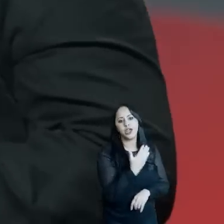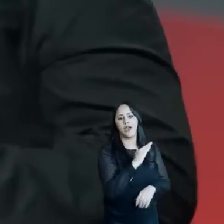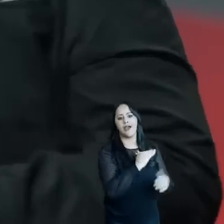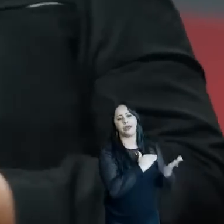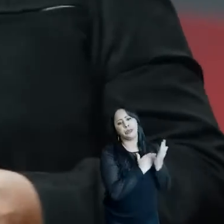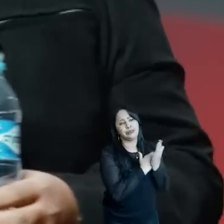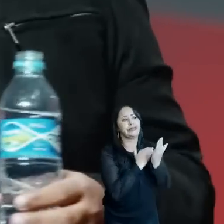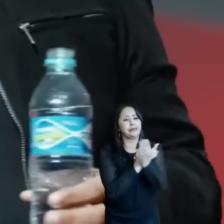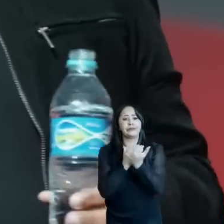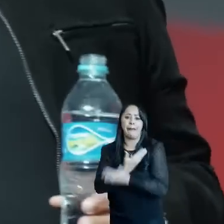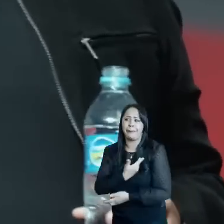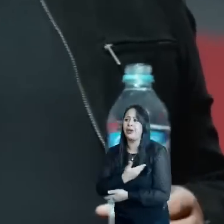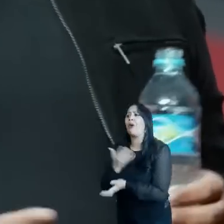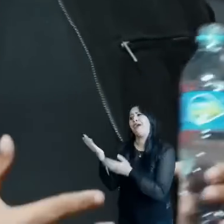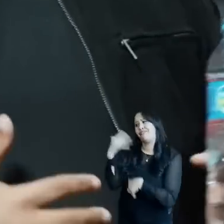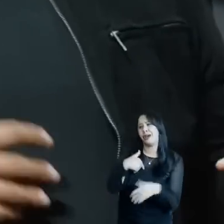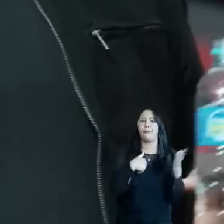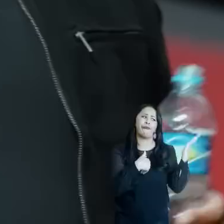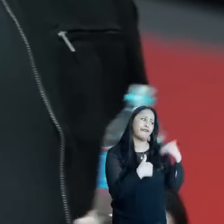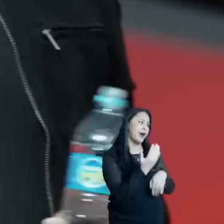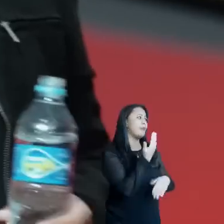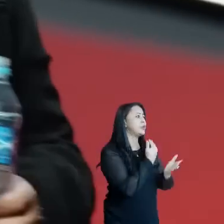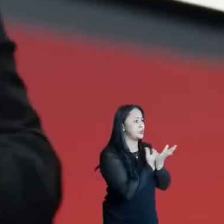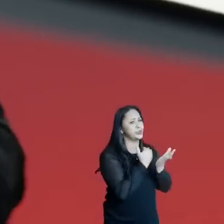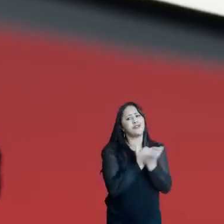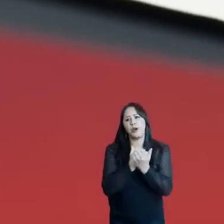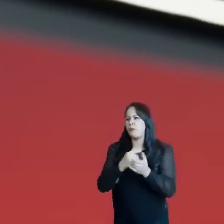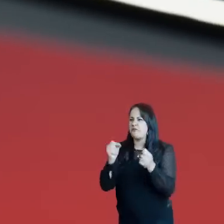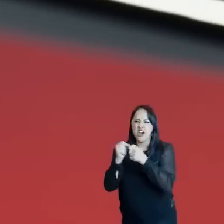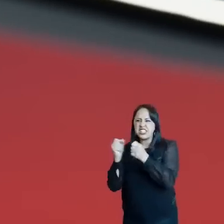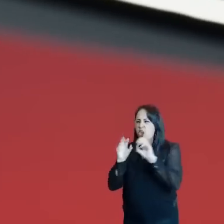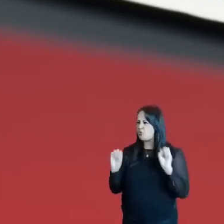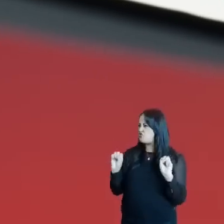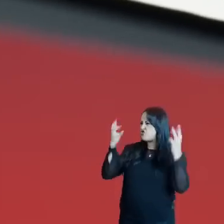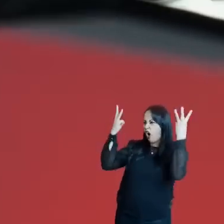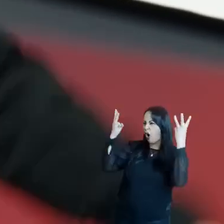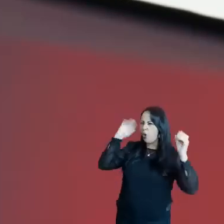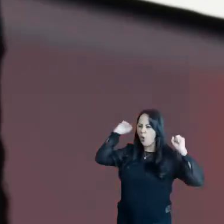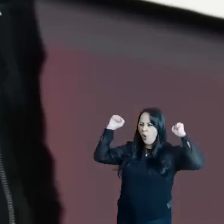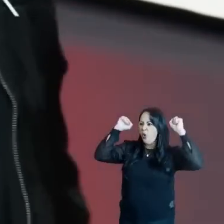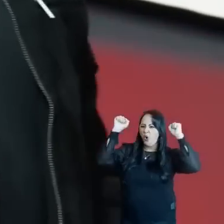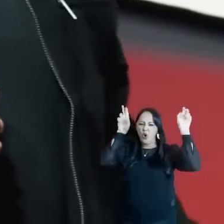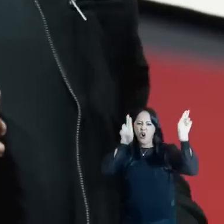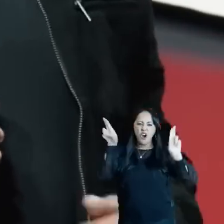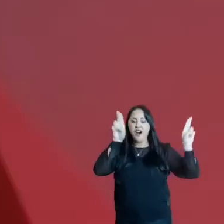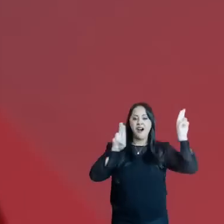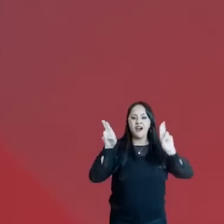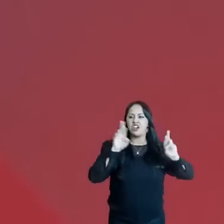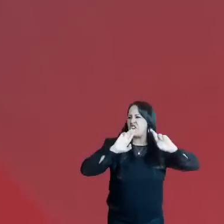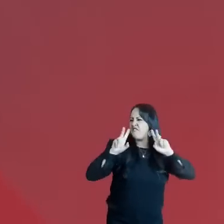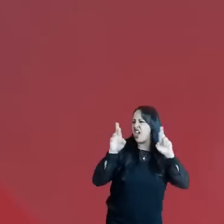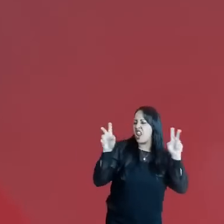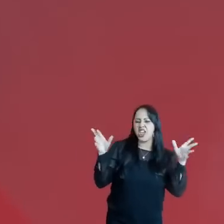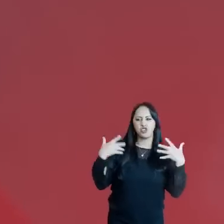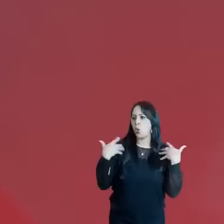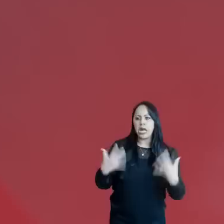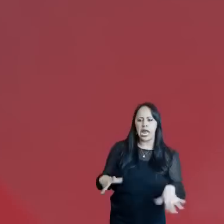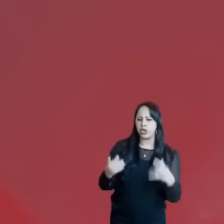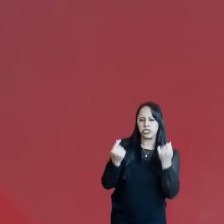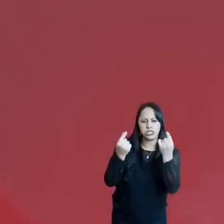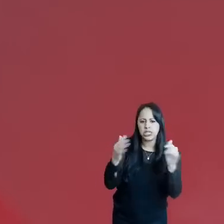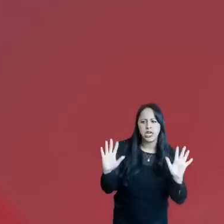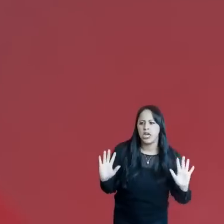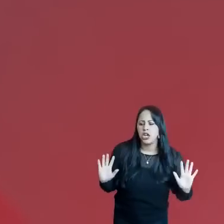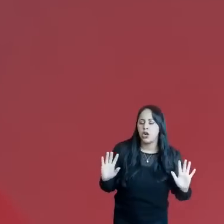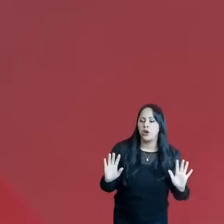outros, pedi ajuda aos amigos. Vamos, me ajudem, vamos fazer um grande evento, vamos fazer uma coisa assim, assim, extraordinária. Eu não quero ganhar dinheiro.